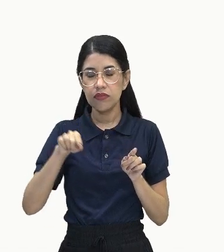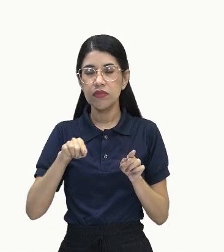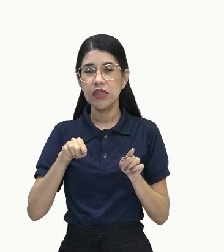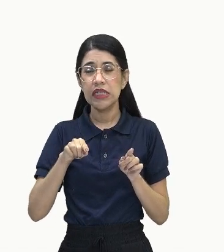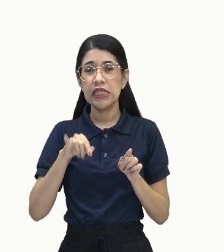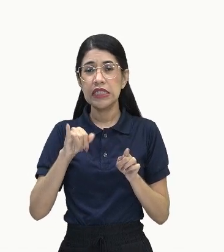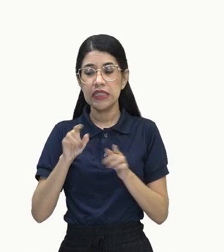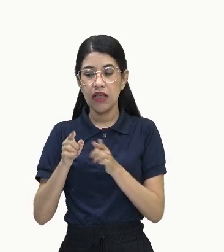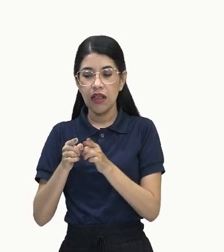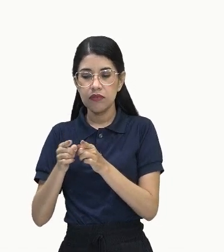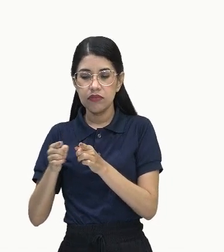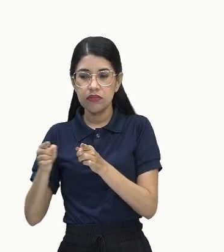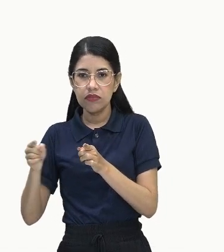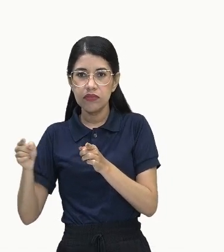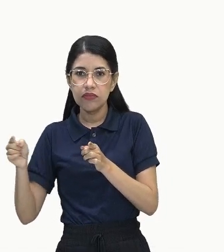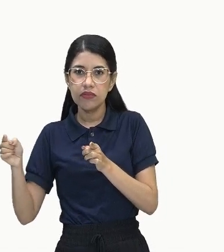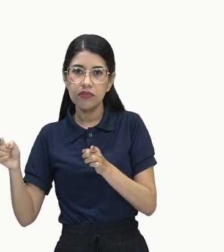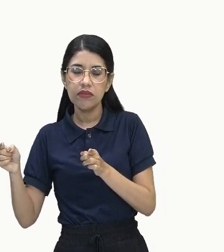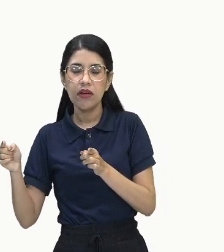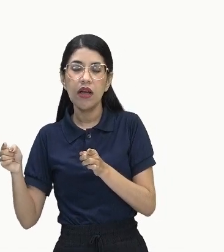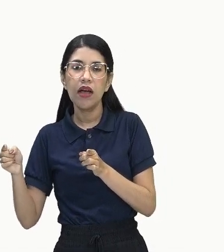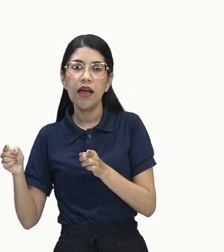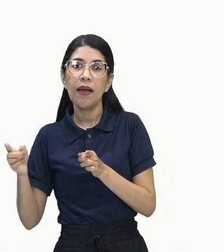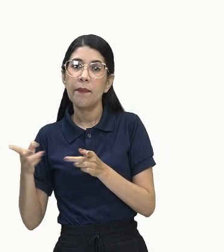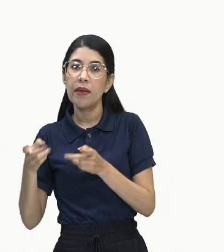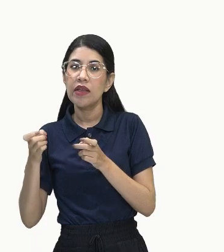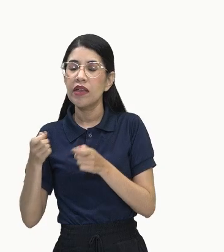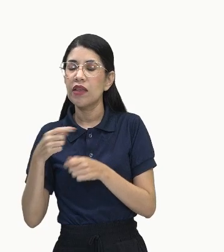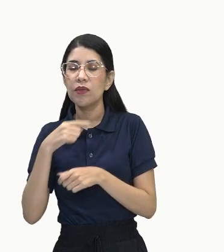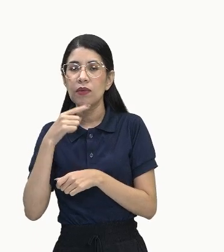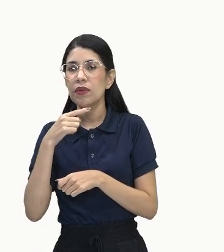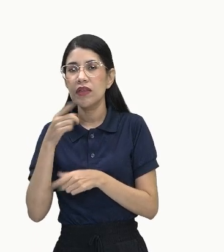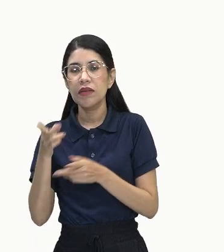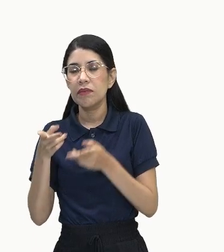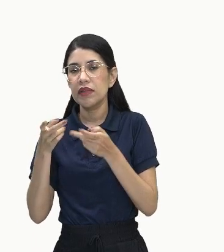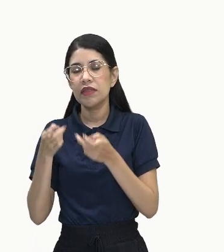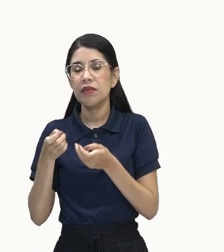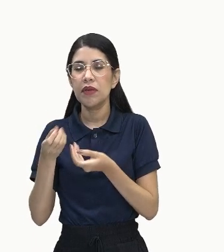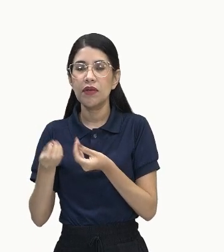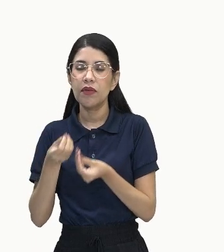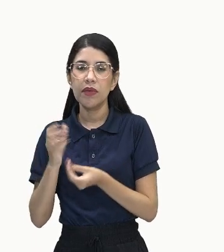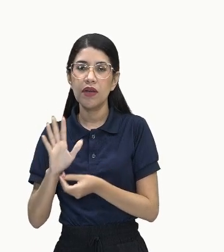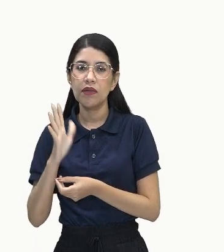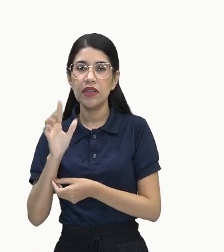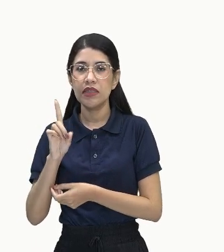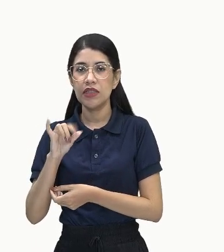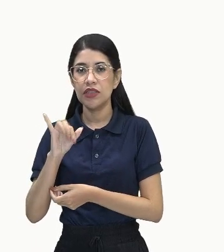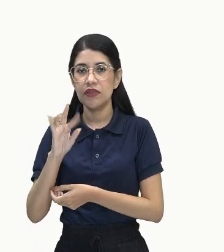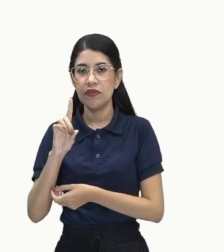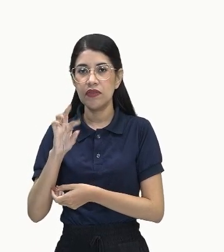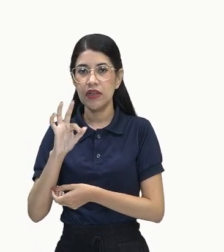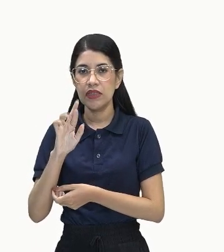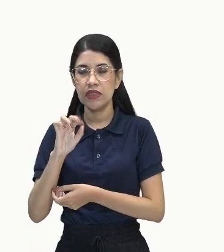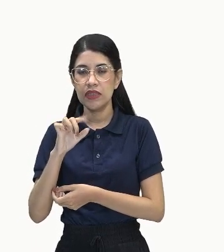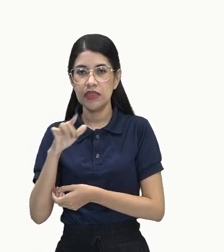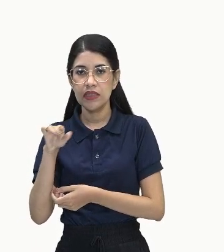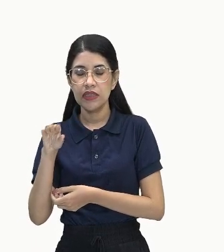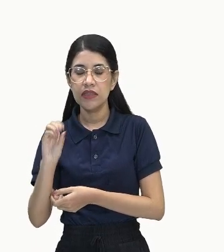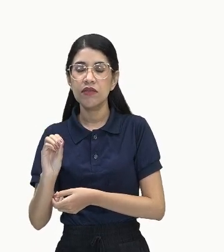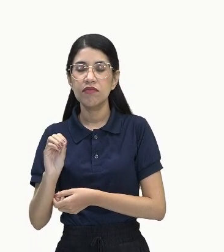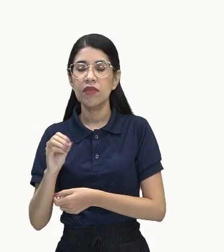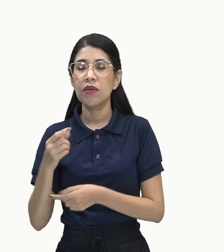aumento demais aqui a fenda, olha só, quase não dá para ver o fenômeno da difração acontecendo, porque